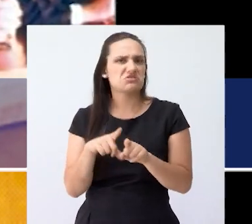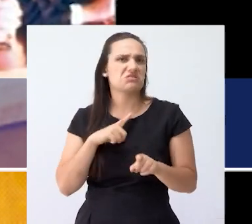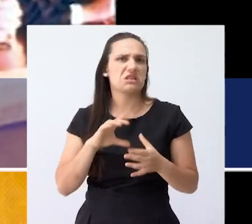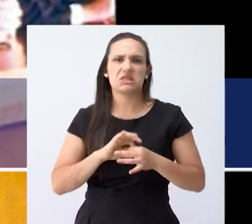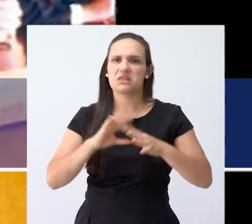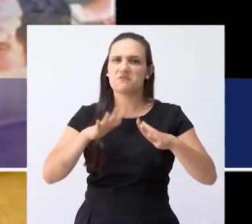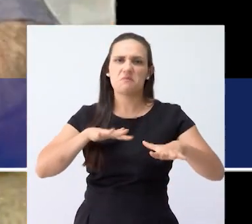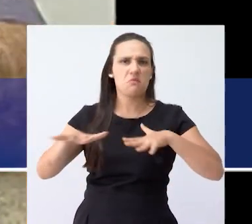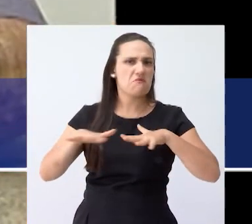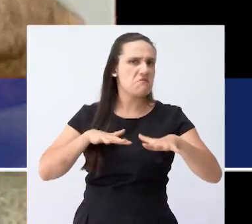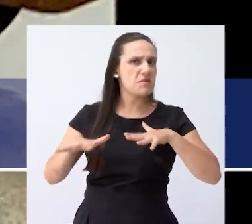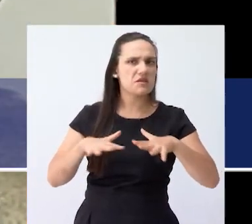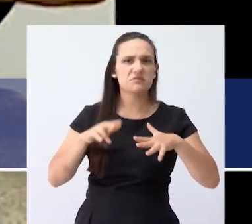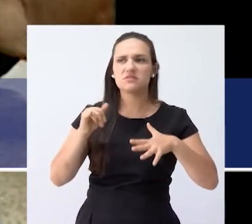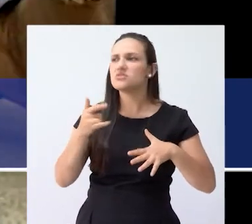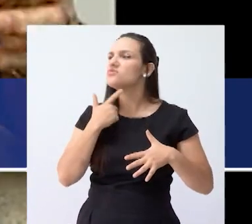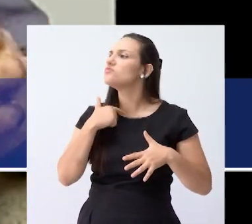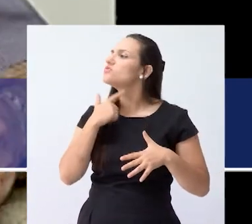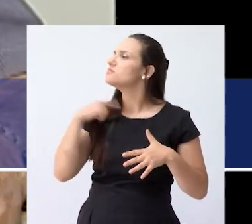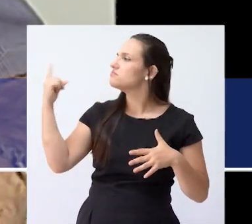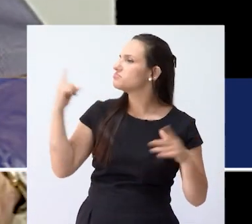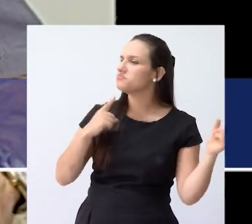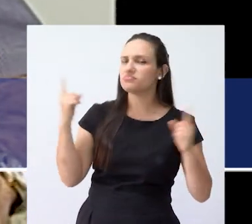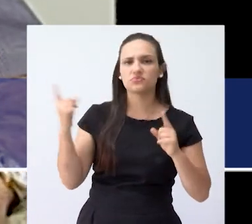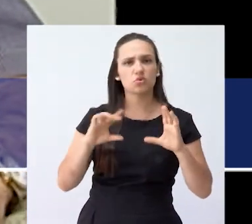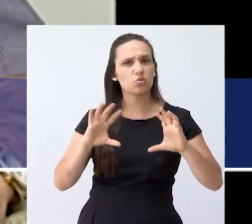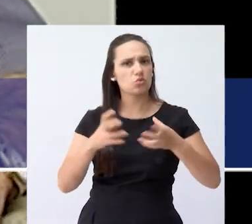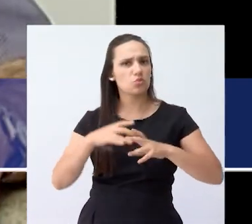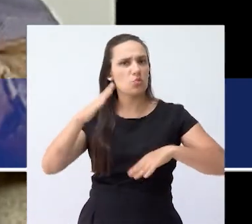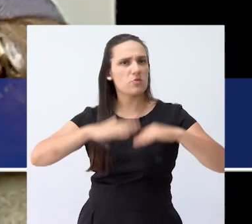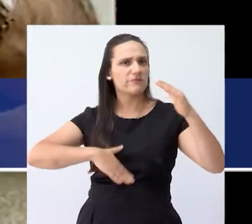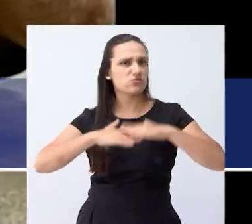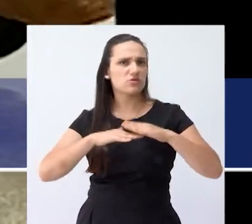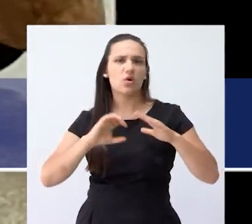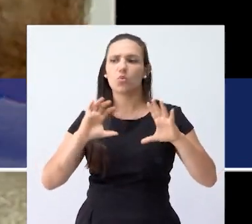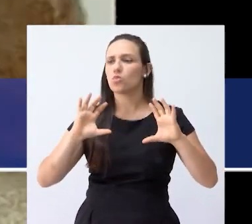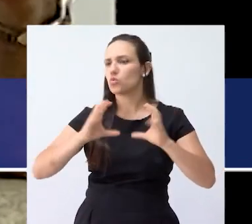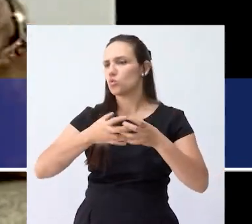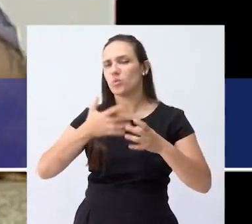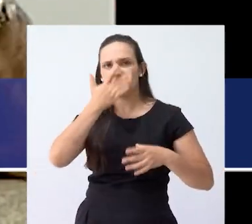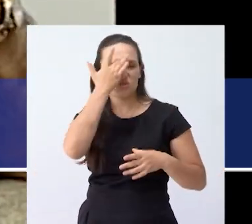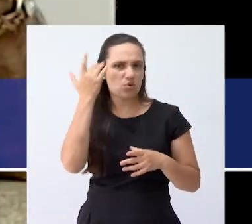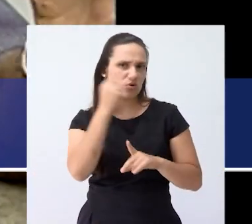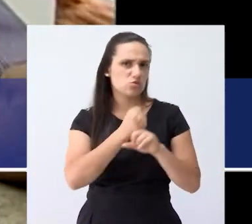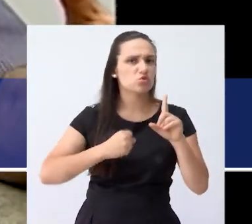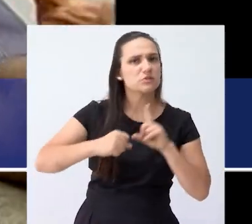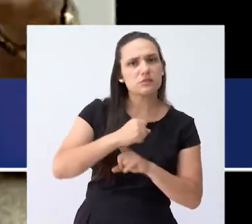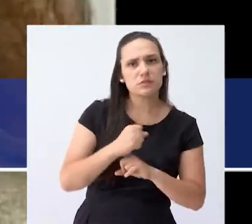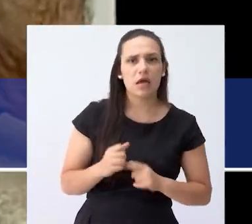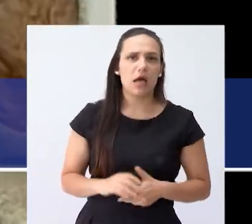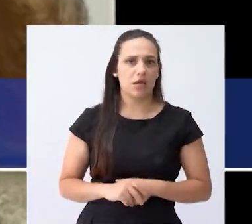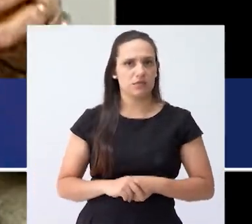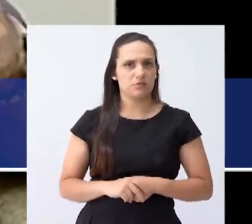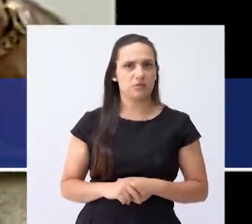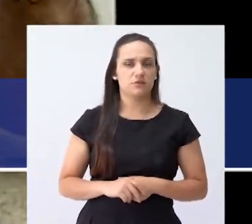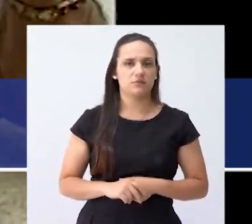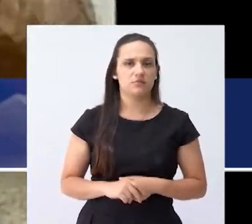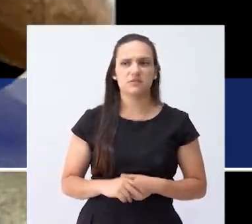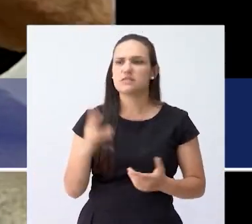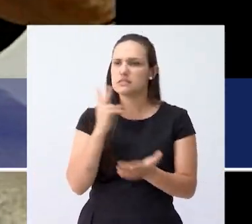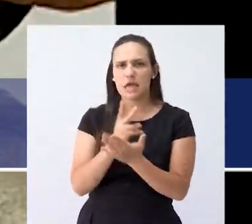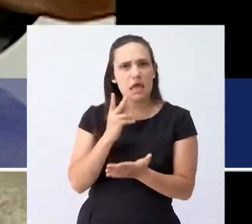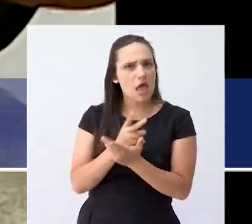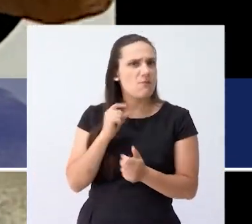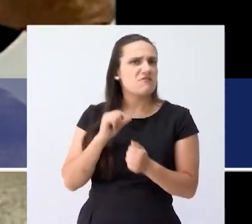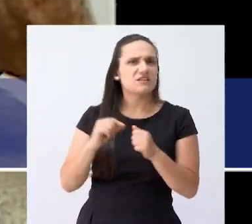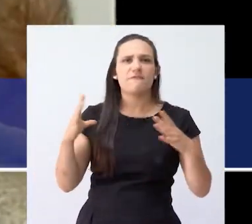abrindo espaço para os movimentos, para as categorias sociais, quando